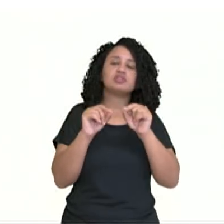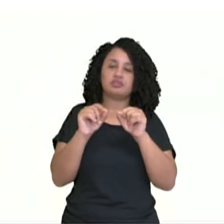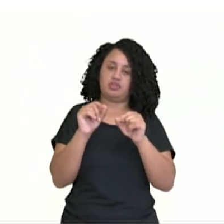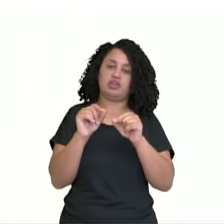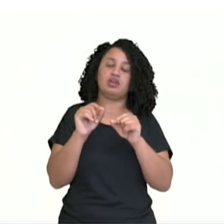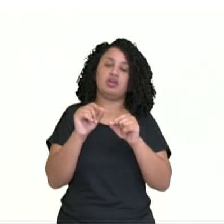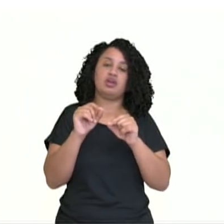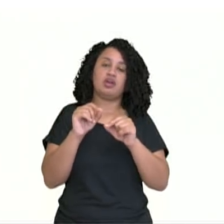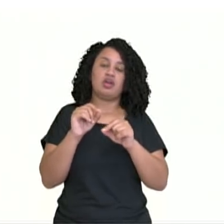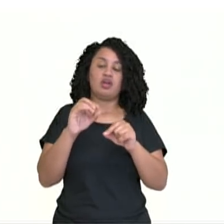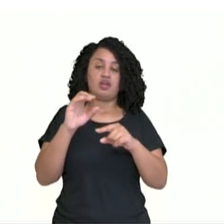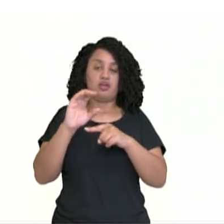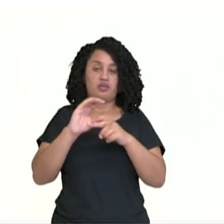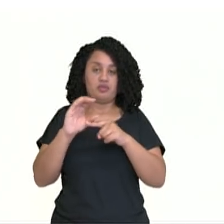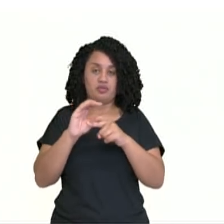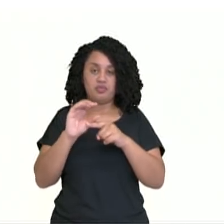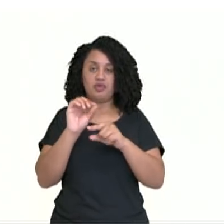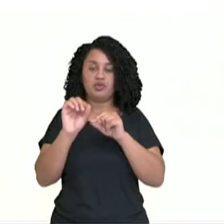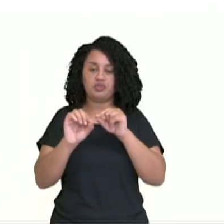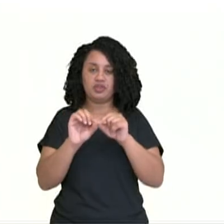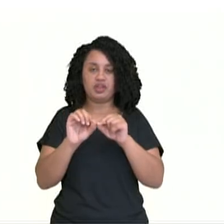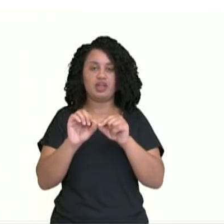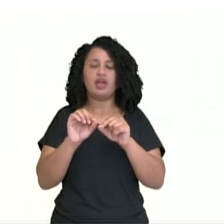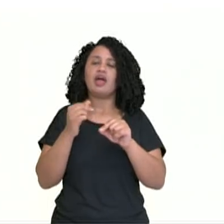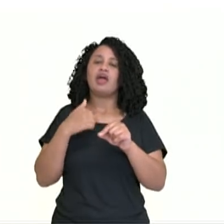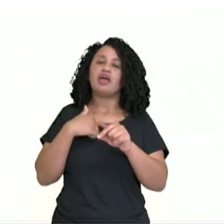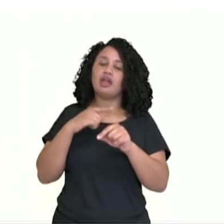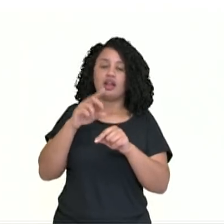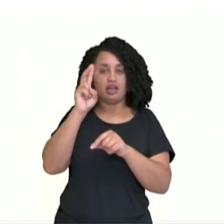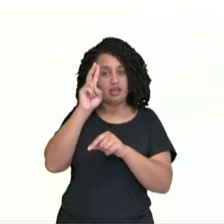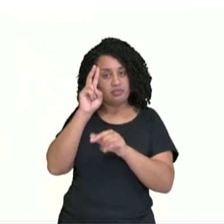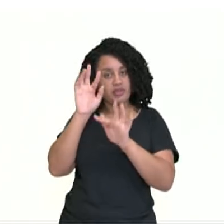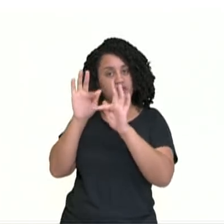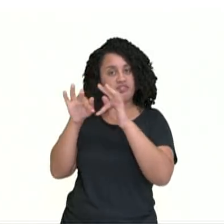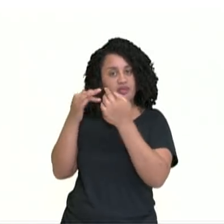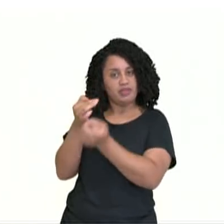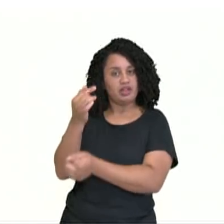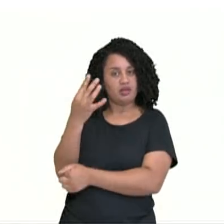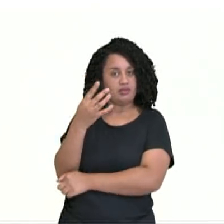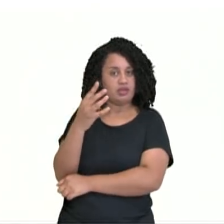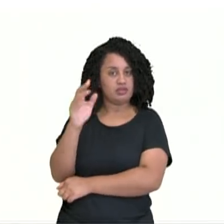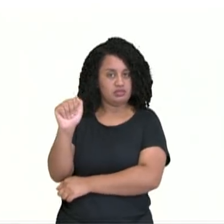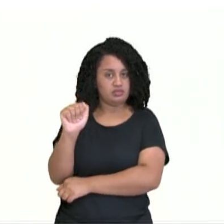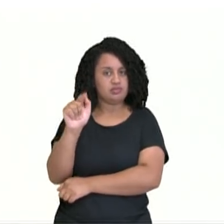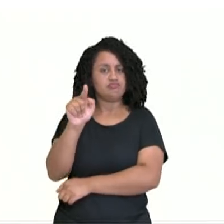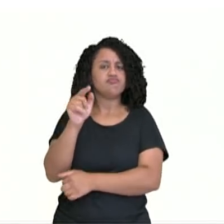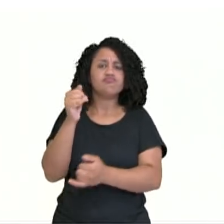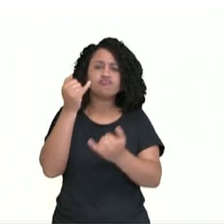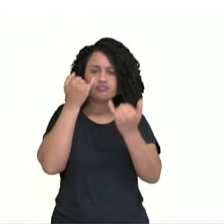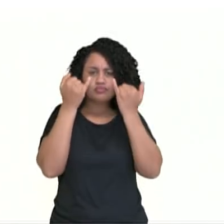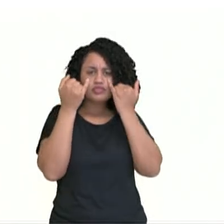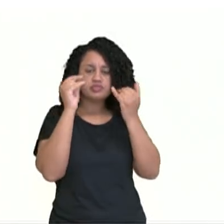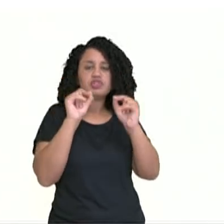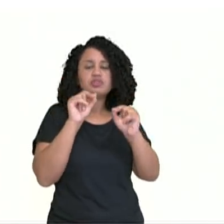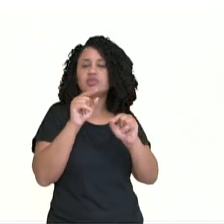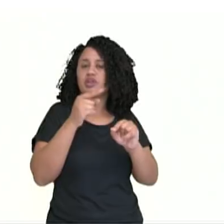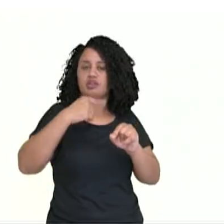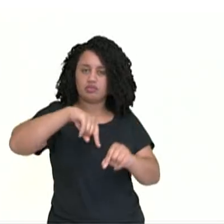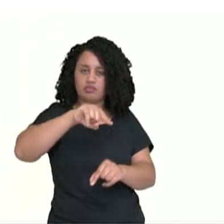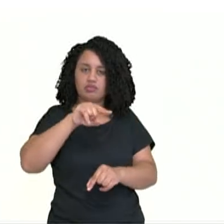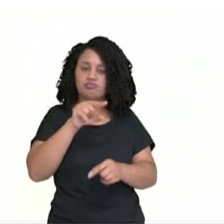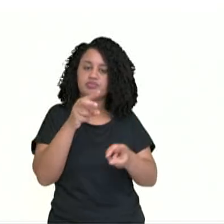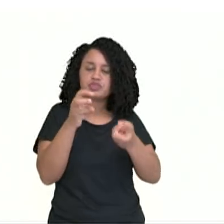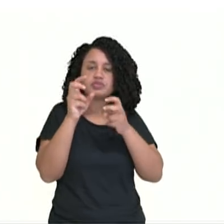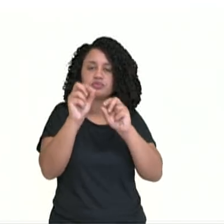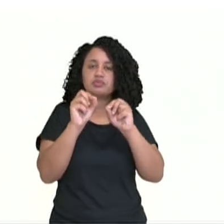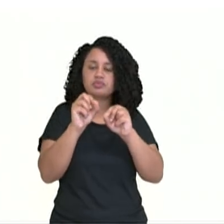tetravalente. Lembram-se lá que ele pertence à família 4A ou família 14? Isso informa para nós que o